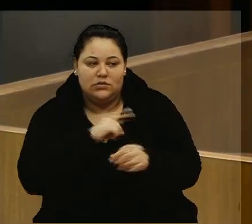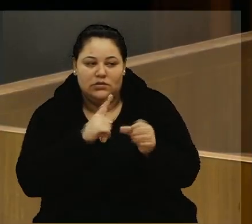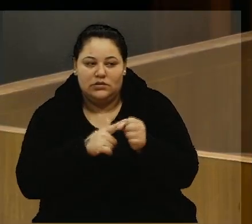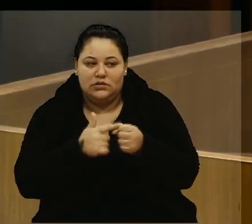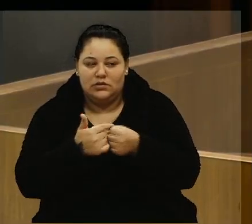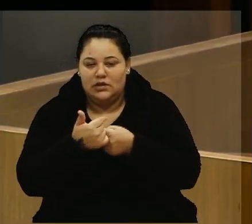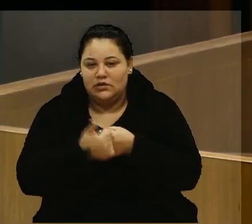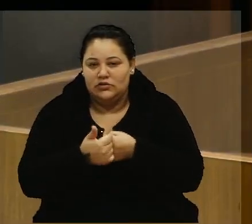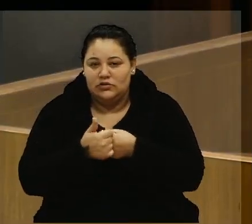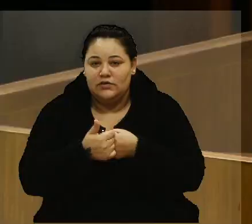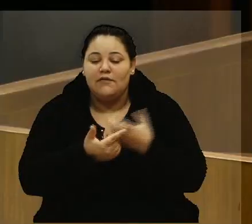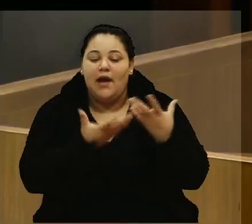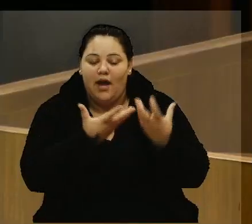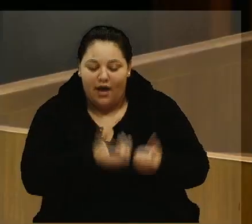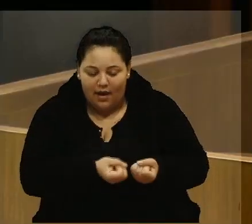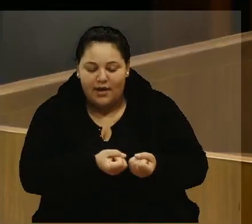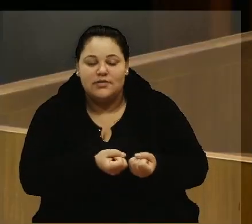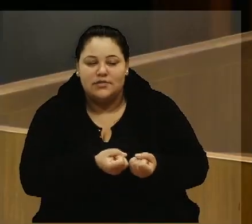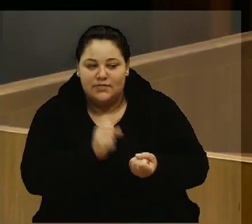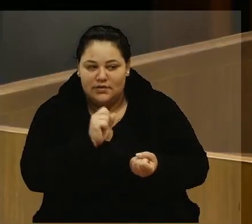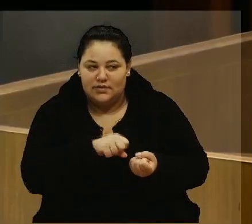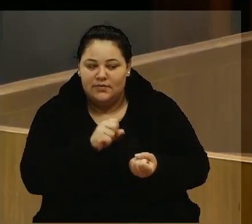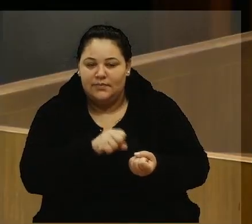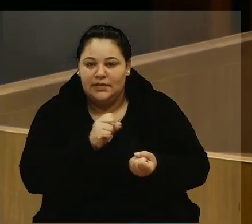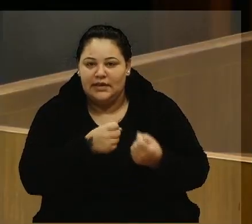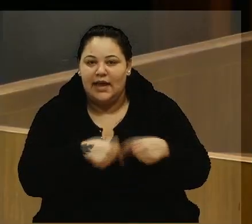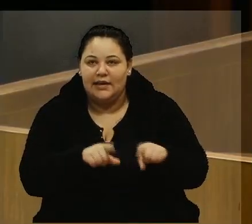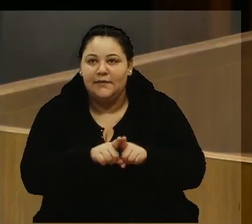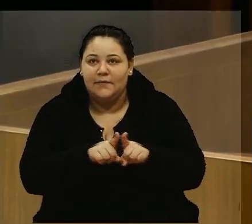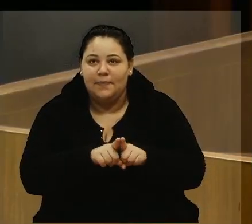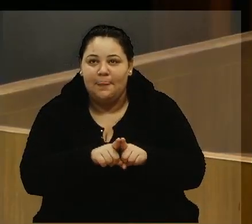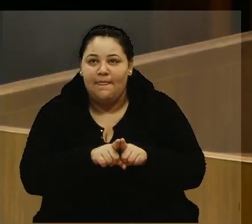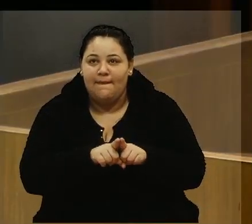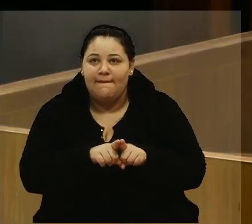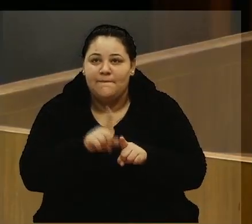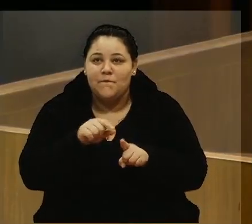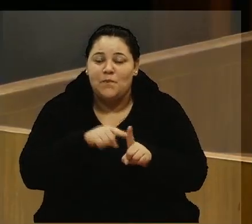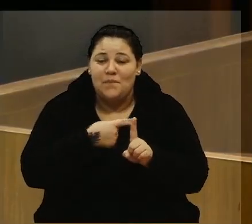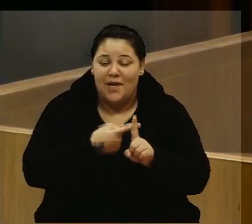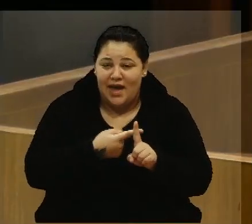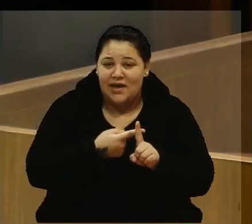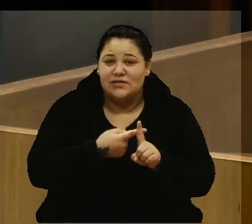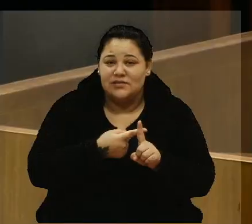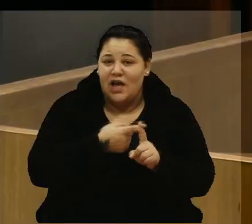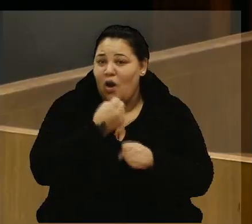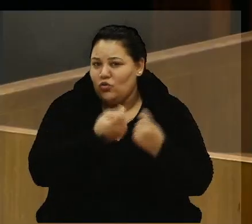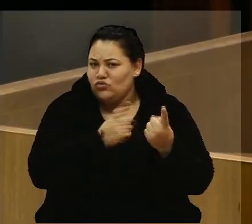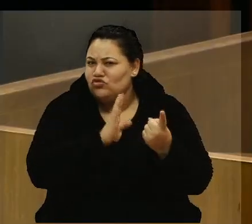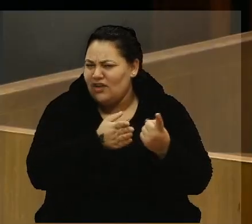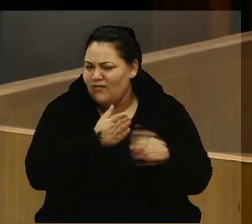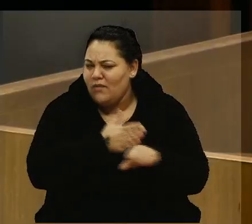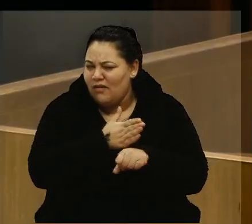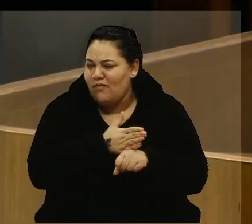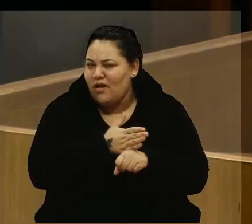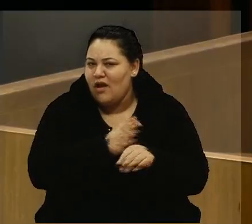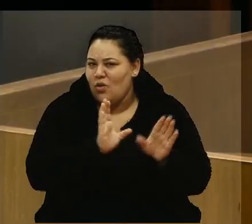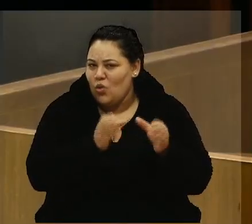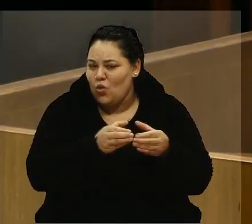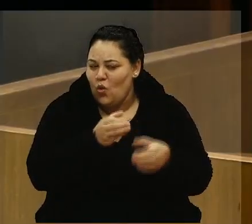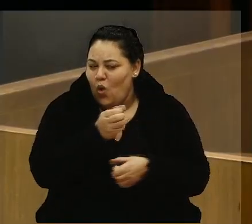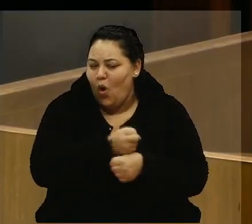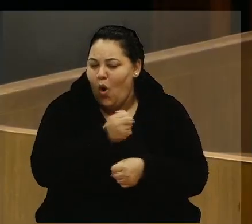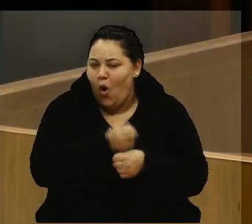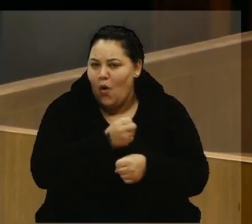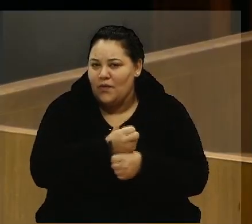serão contemplados. Mais de 35 bairros já estão contemplados nesse pacote de obras. É um grande pacote